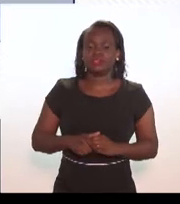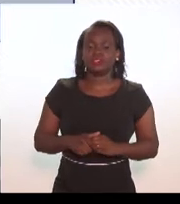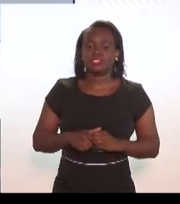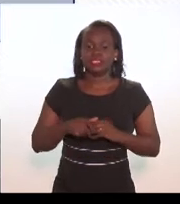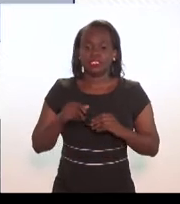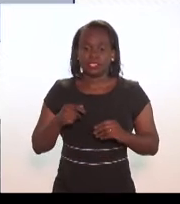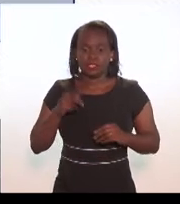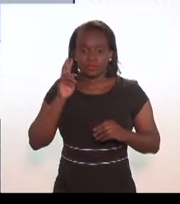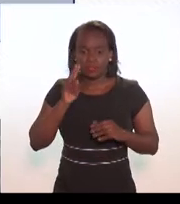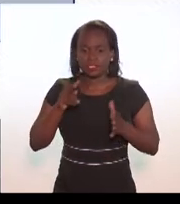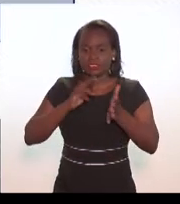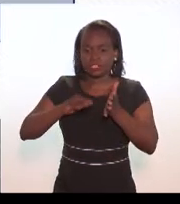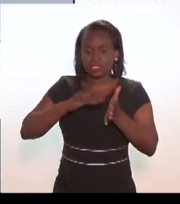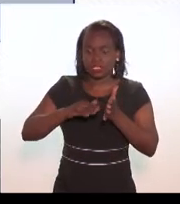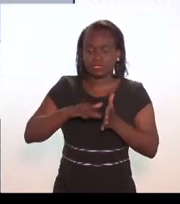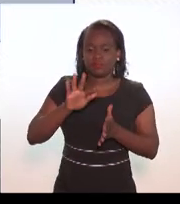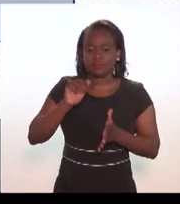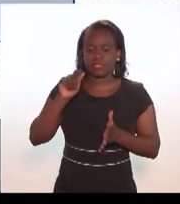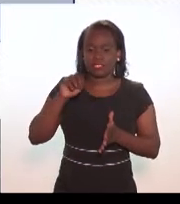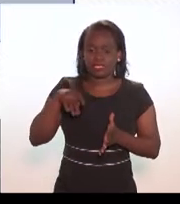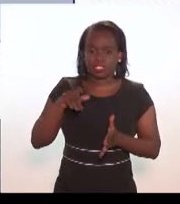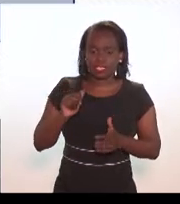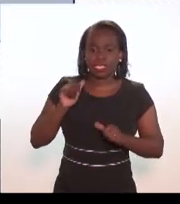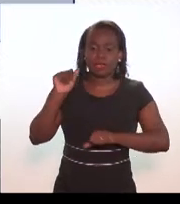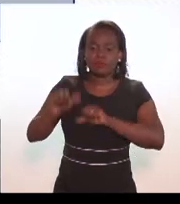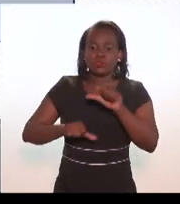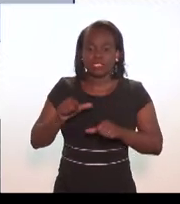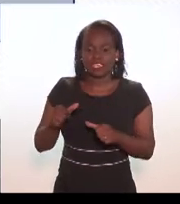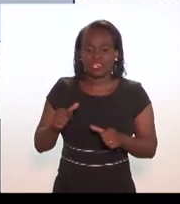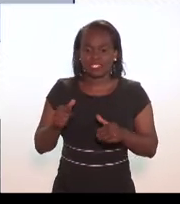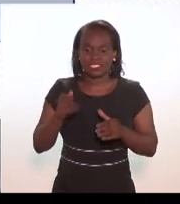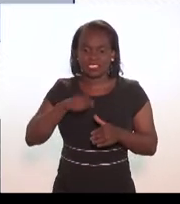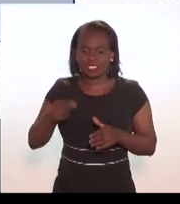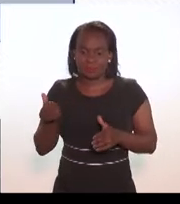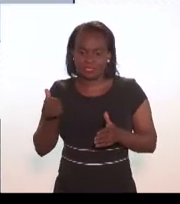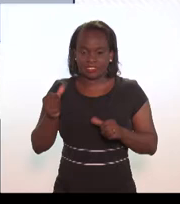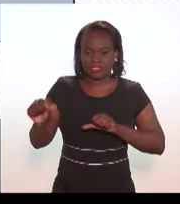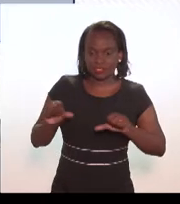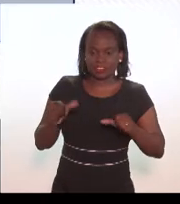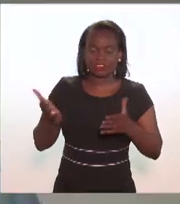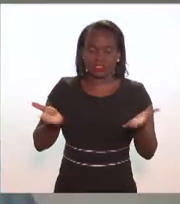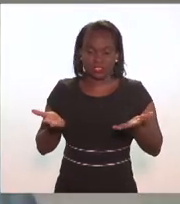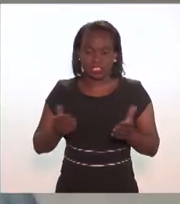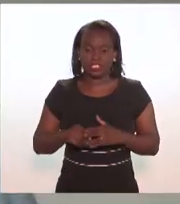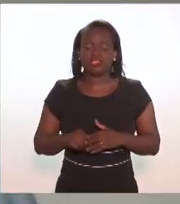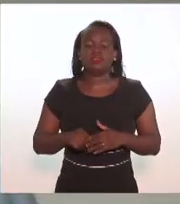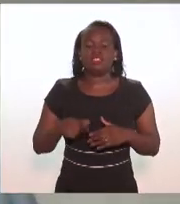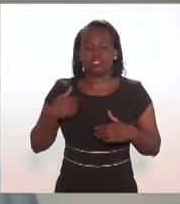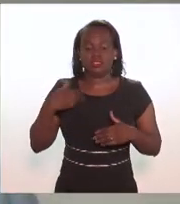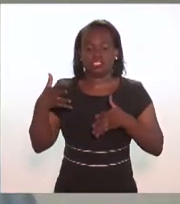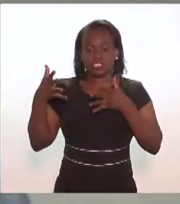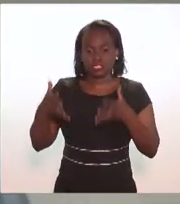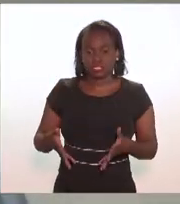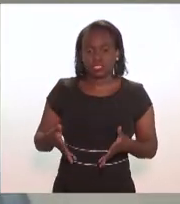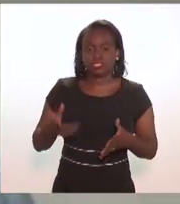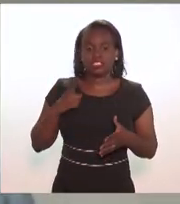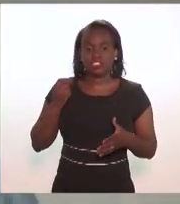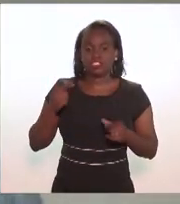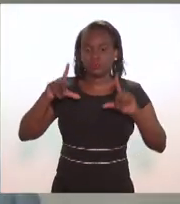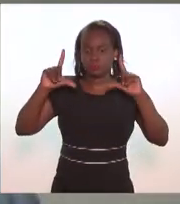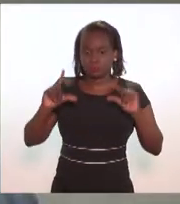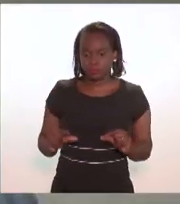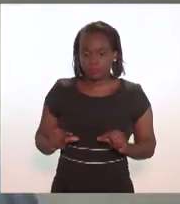exatamente na Secretaria de Fazenda na virada dos dois semestres. Eu cheguei na Secretaria de Fazenda com uma queda de